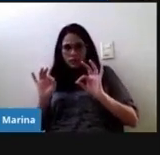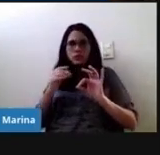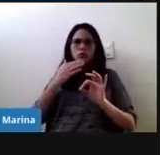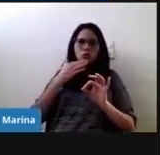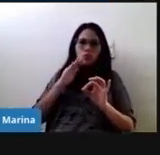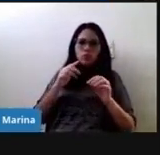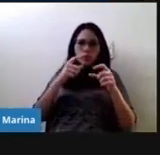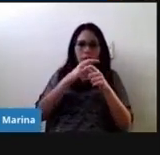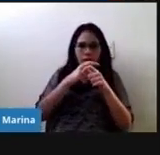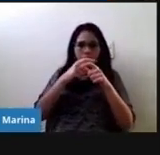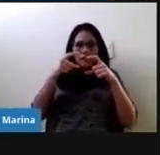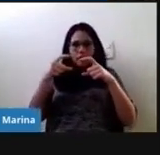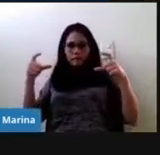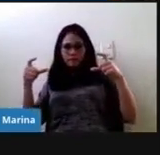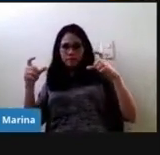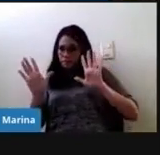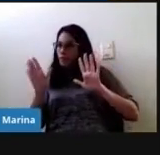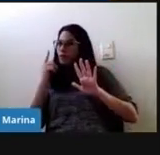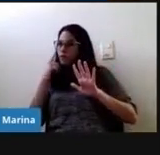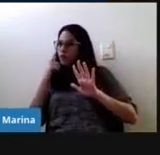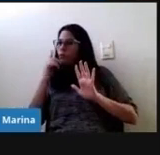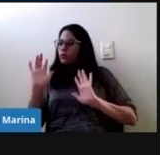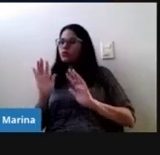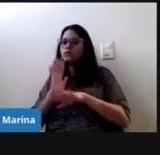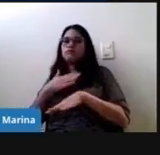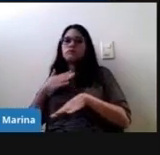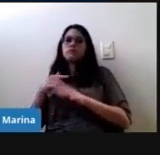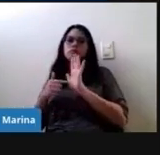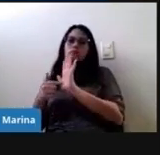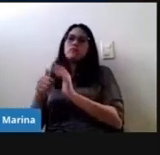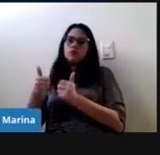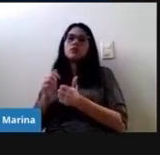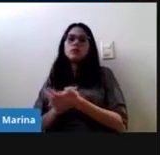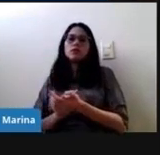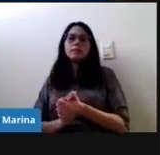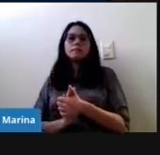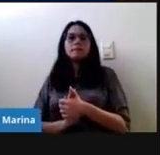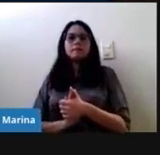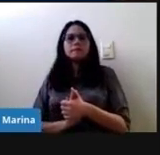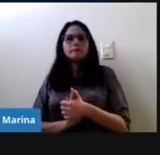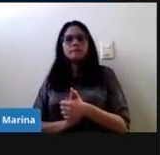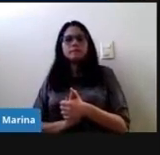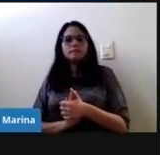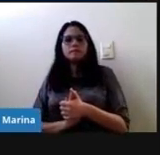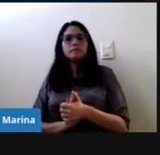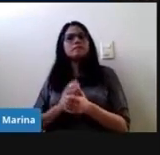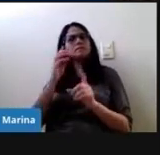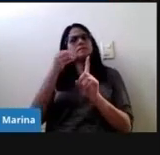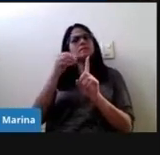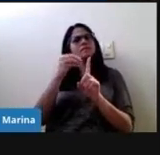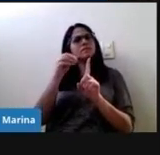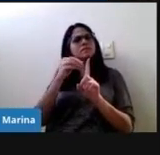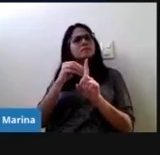esses mapas de vulnerabilidades para cada conjunto de dados, para que vocês entendam todo o processo. Dentro da